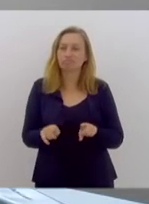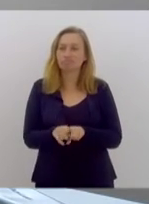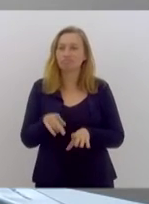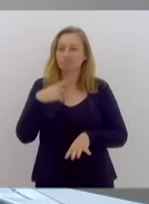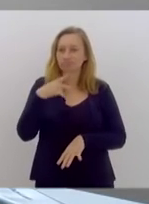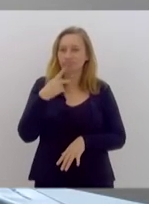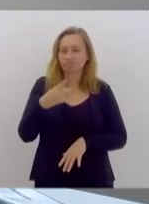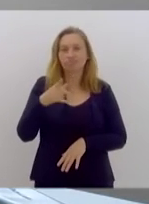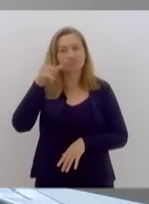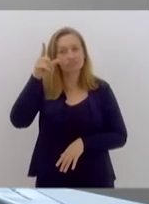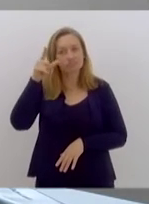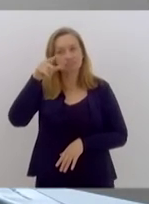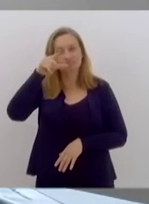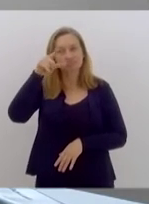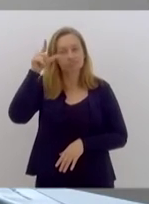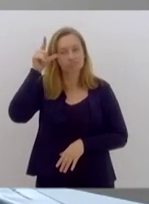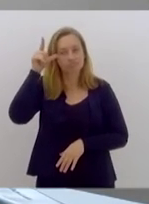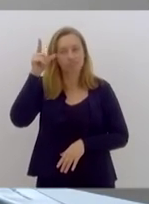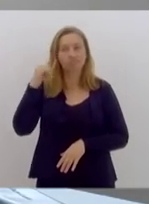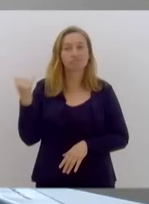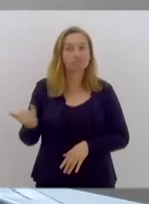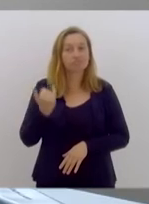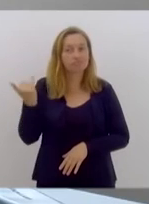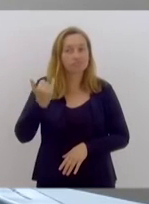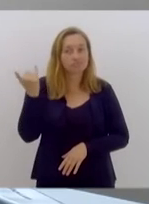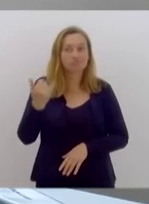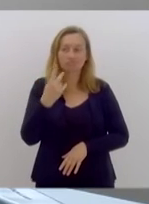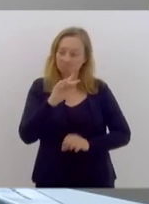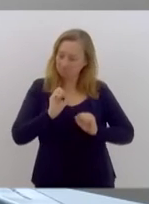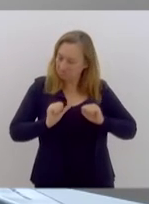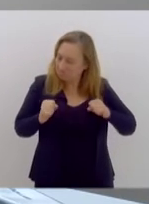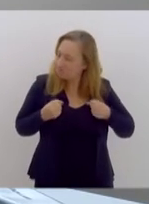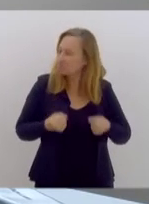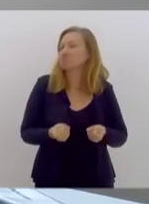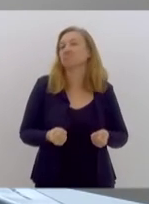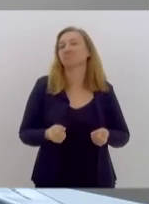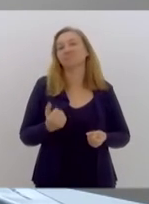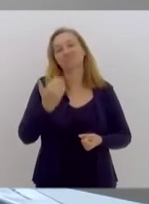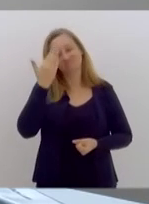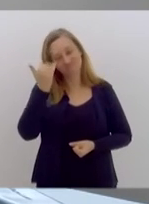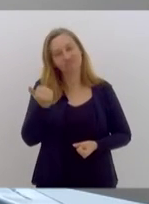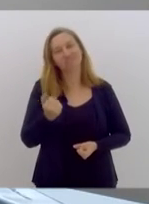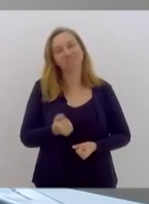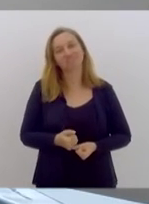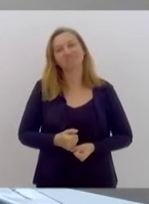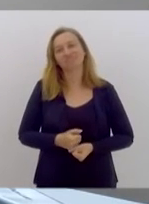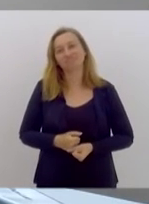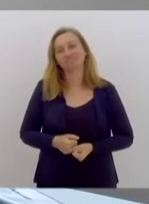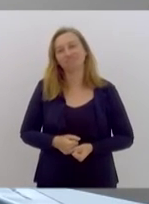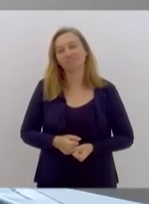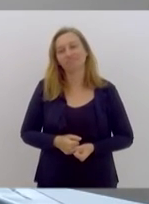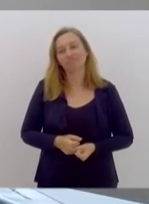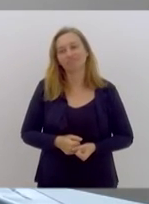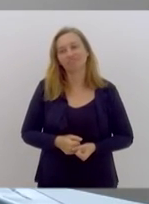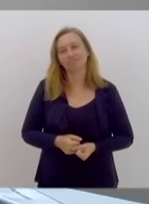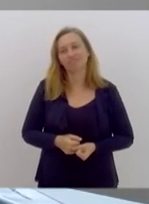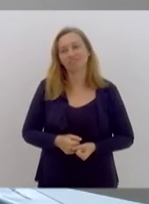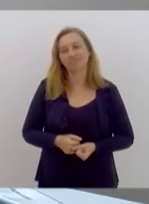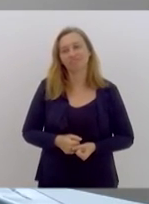assim como foi importante a sua perseverança certo não foi importante a sua perseverança